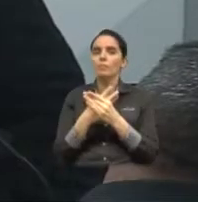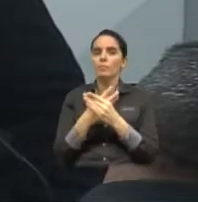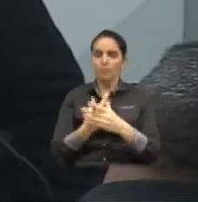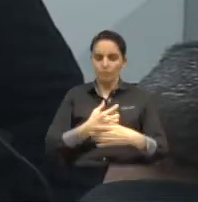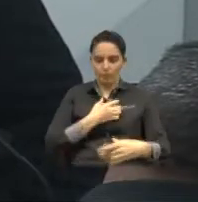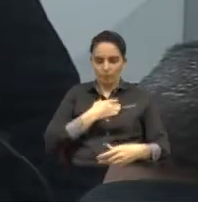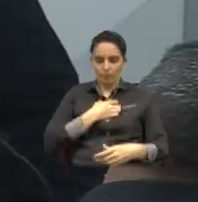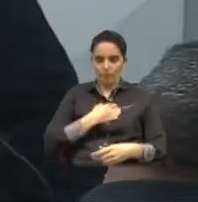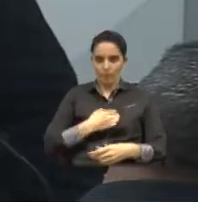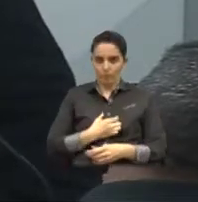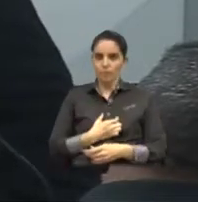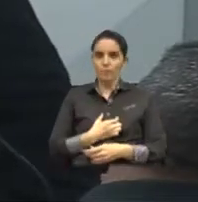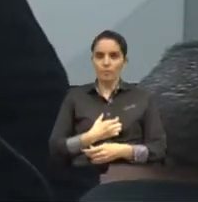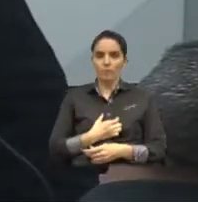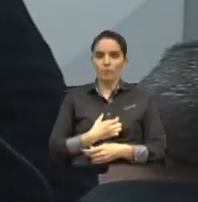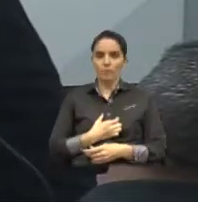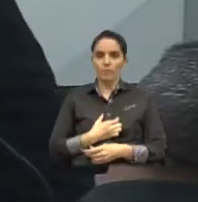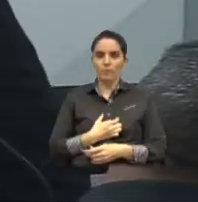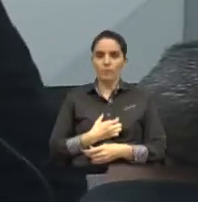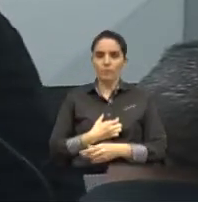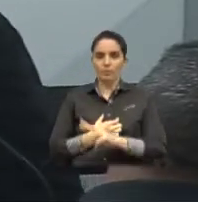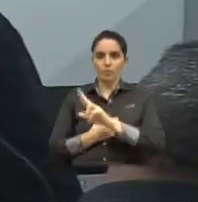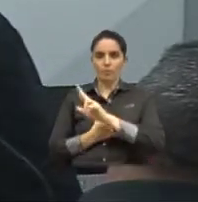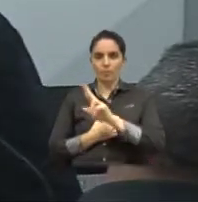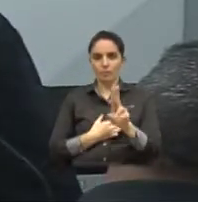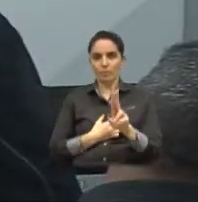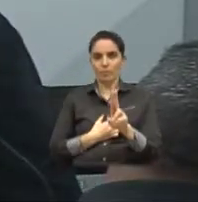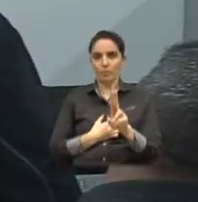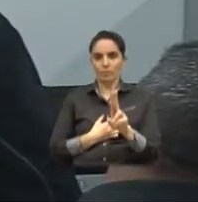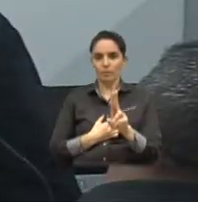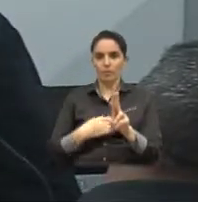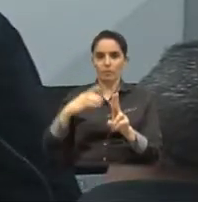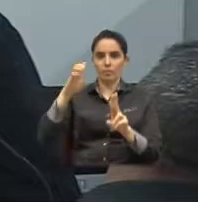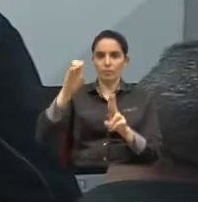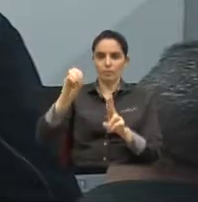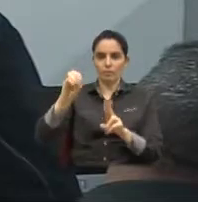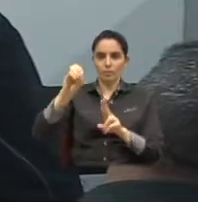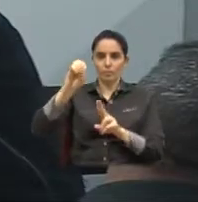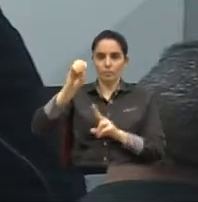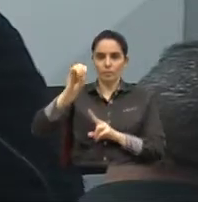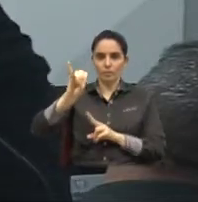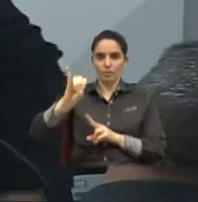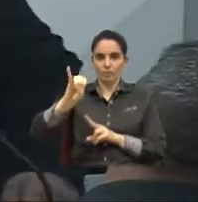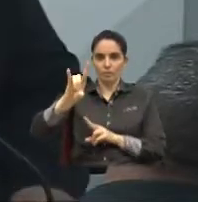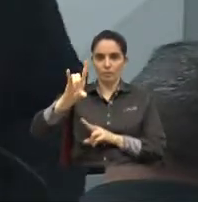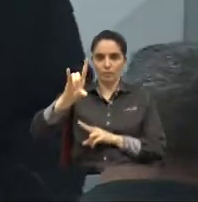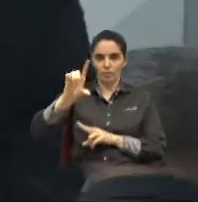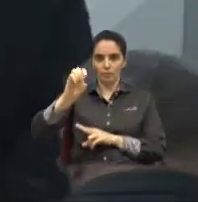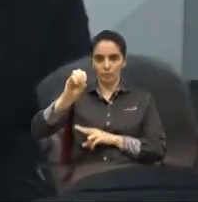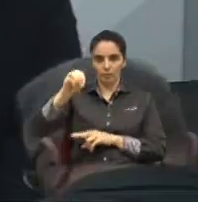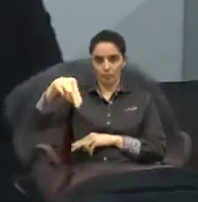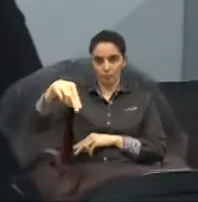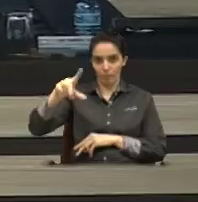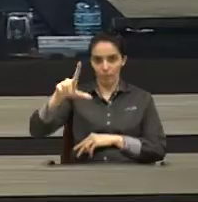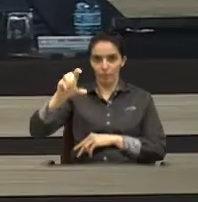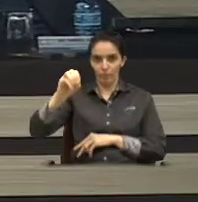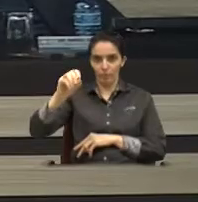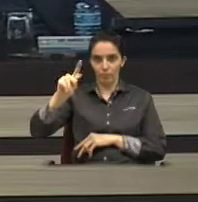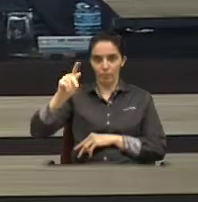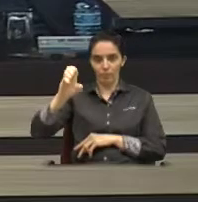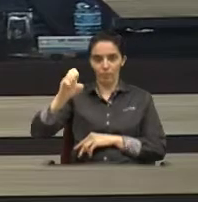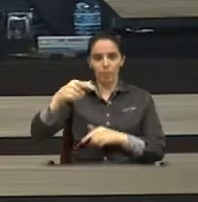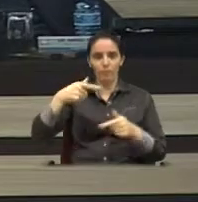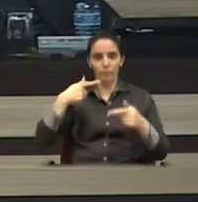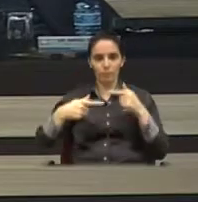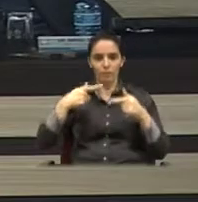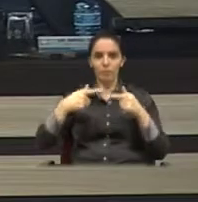condecorá-los com essa medalha, que leva o honroso nome do cabo Odilon Lopes. Obrigado, presidente. Continue a